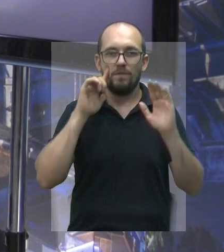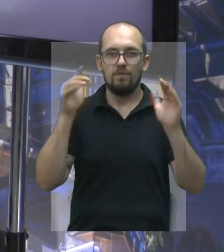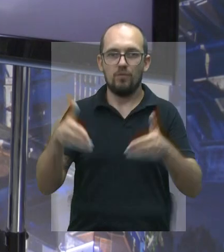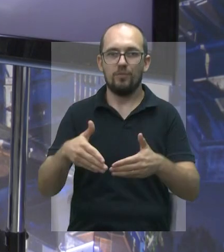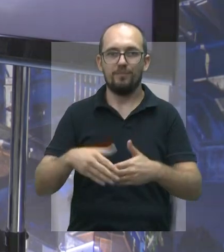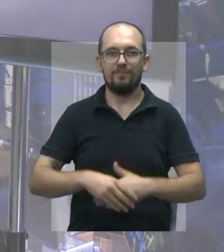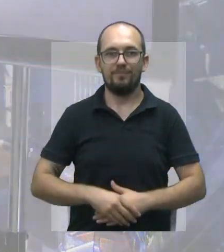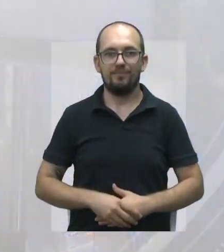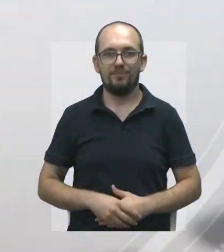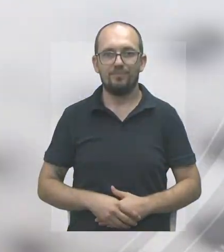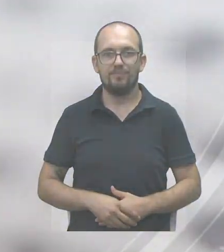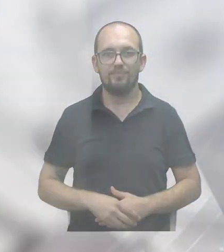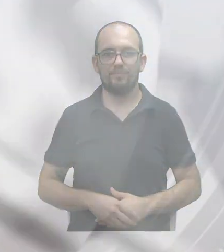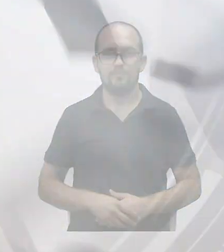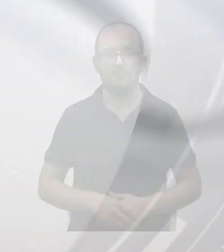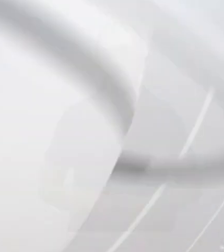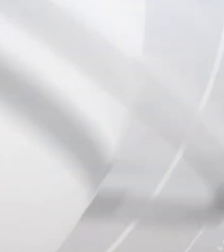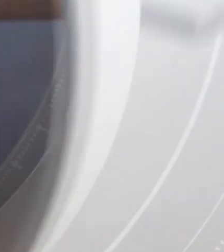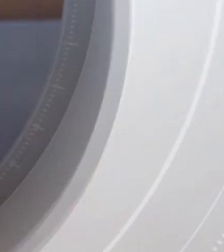hoje.